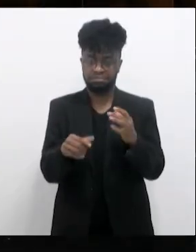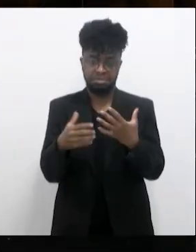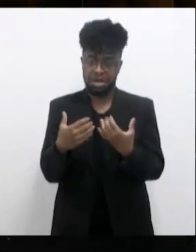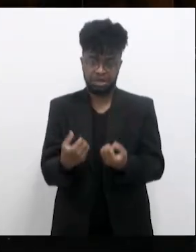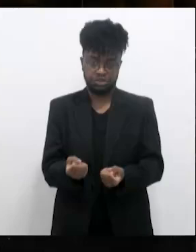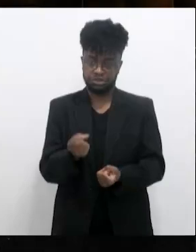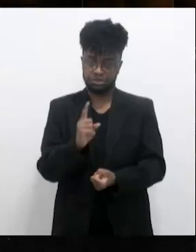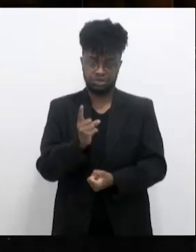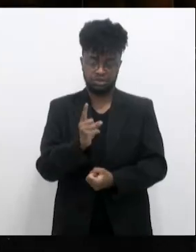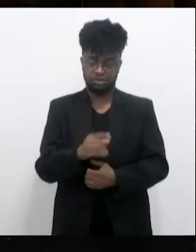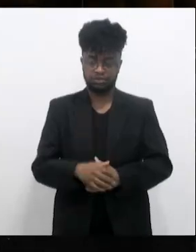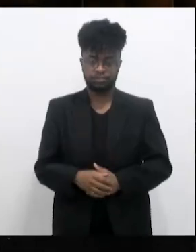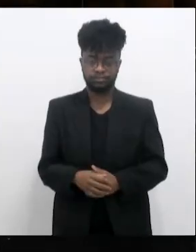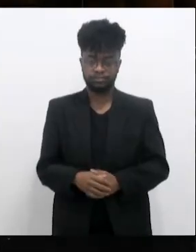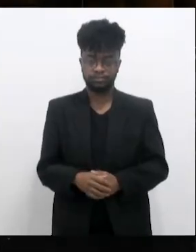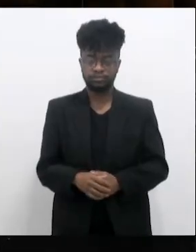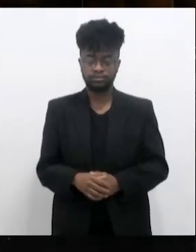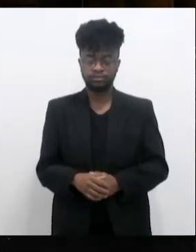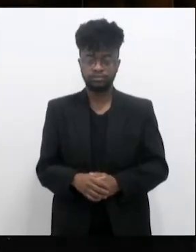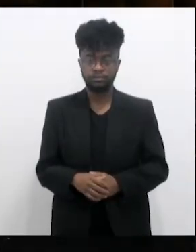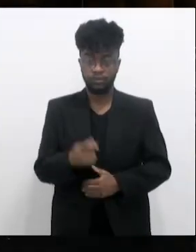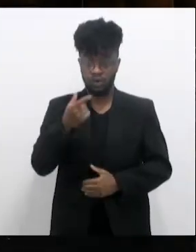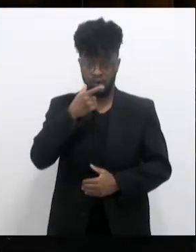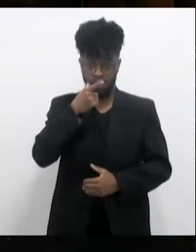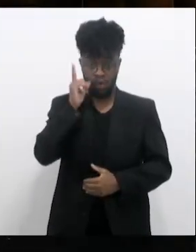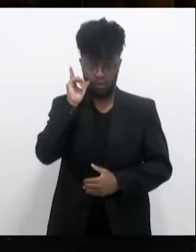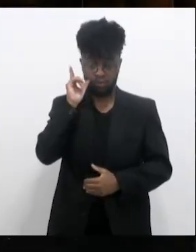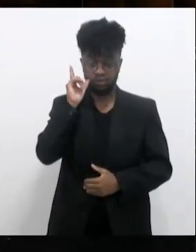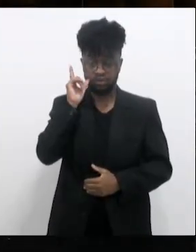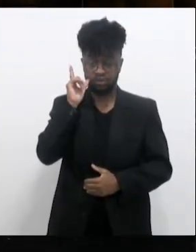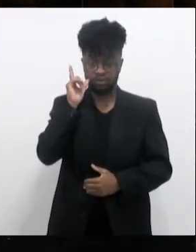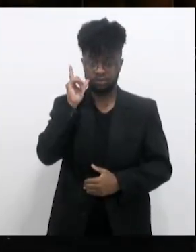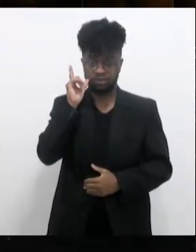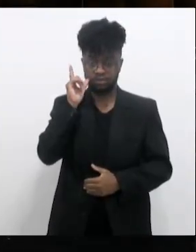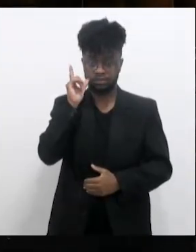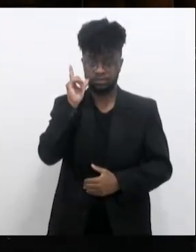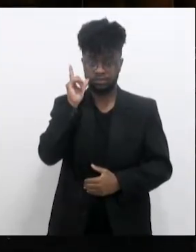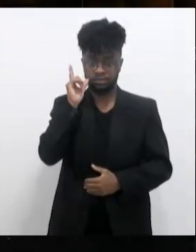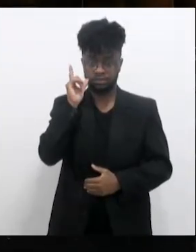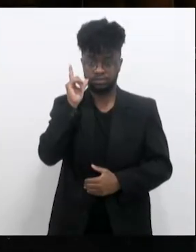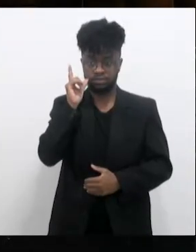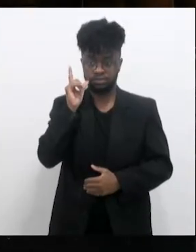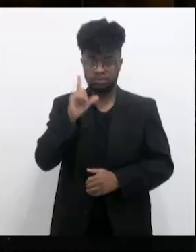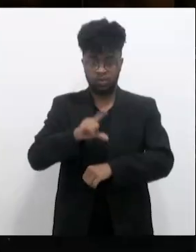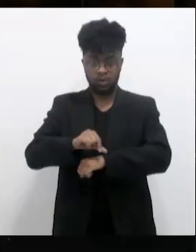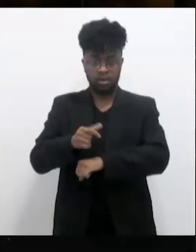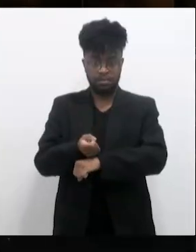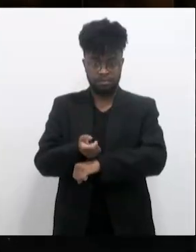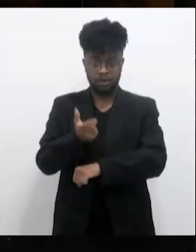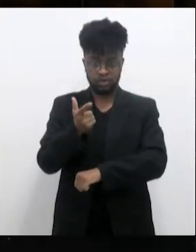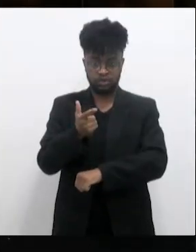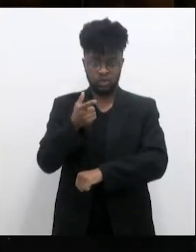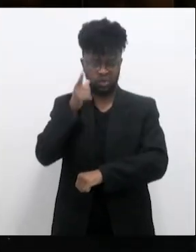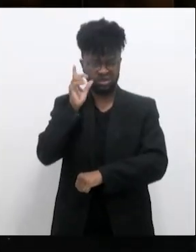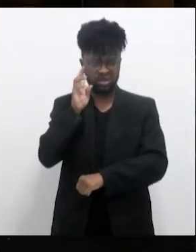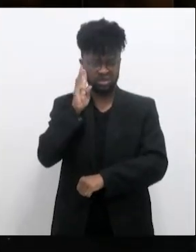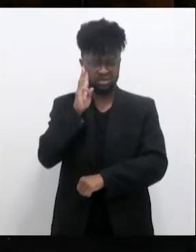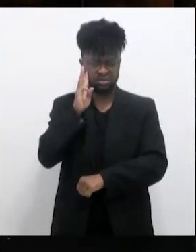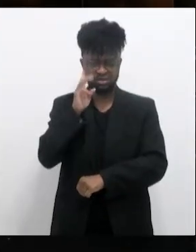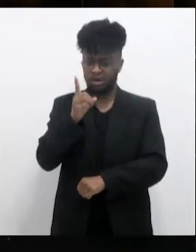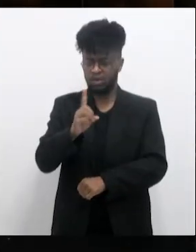com isso. Ontem mesmo, às 12 horas, ontem foi terça?